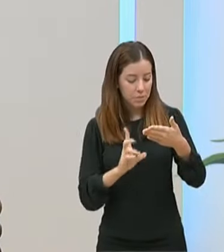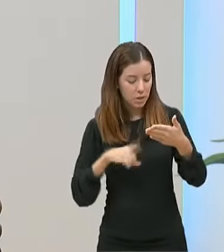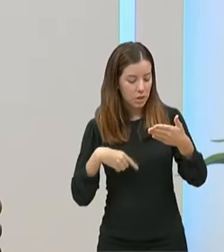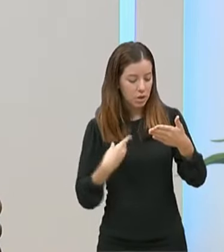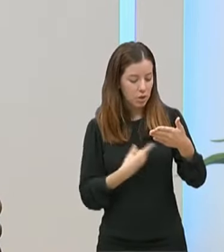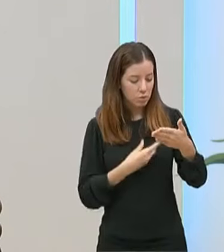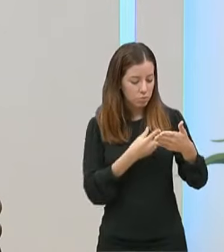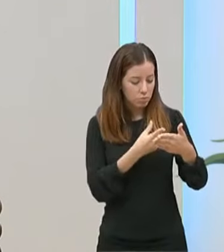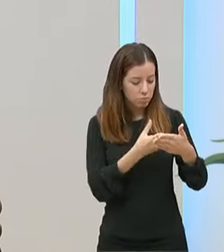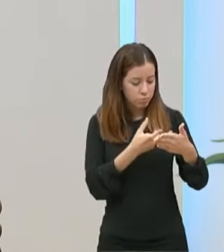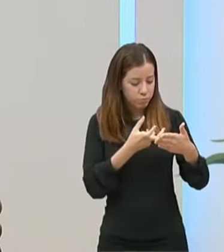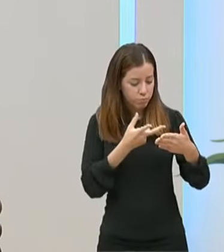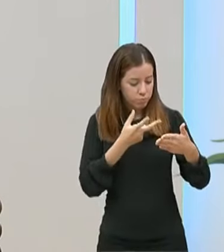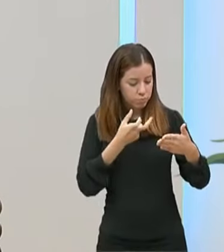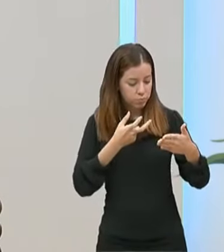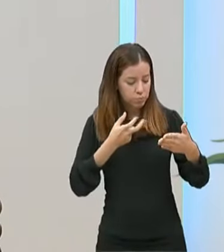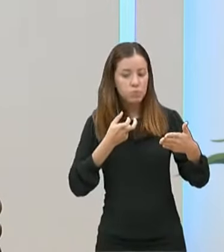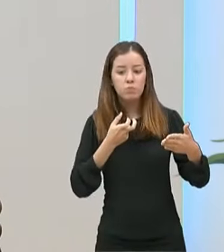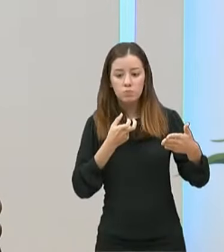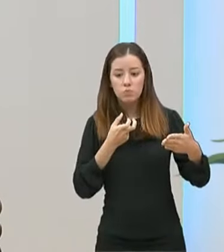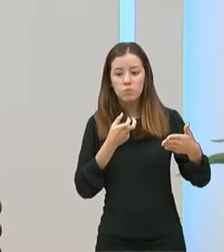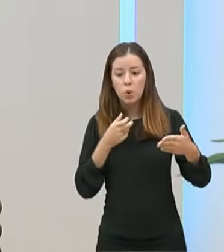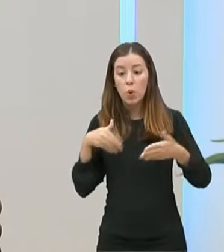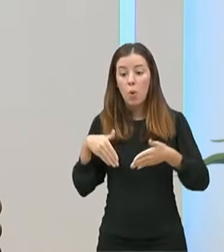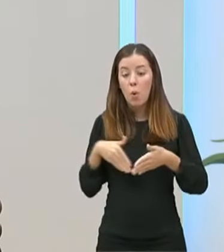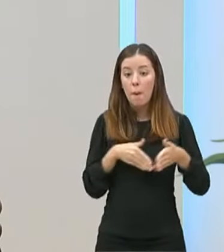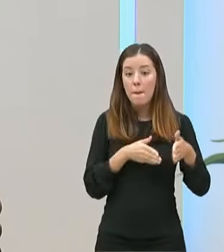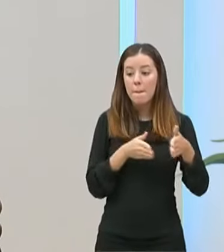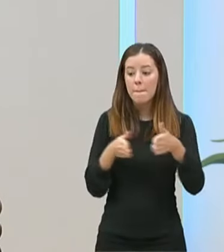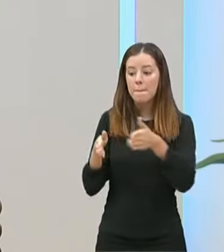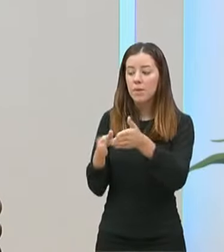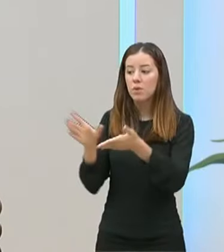o caminho de Deus quando analisamos o fim,